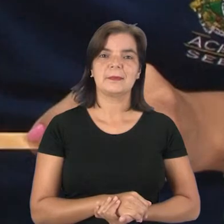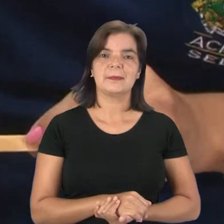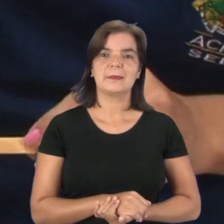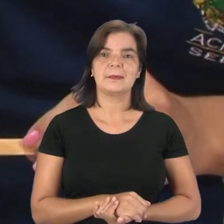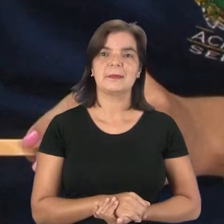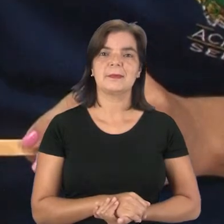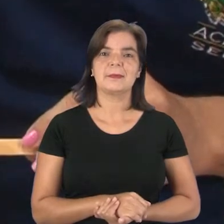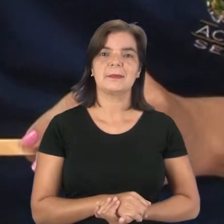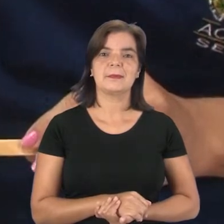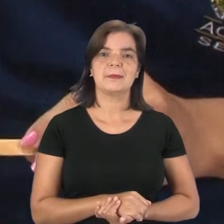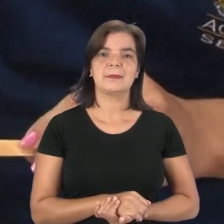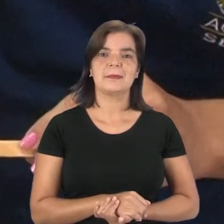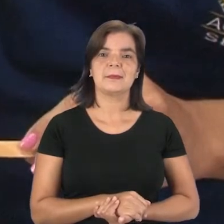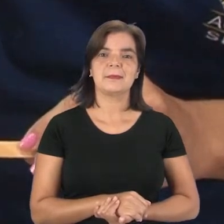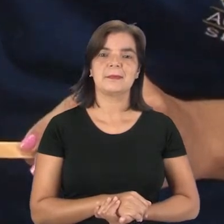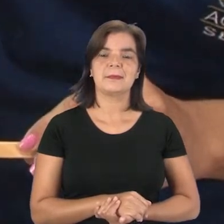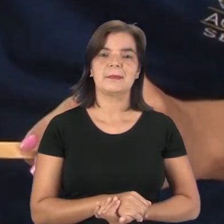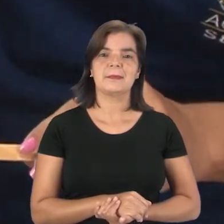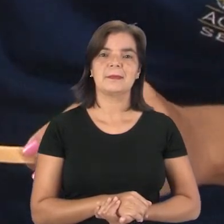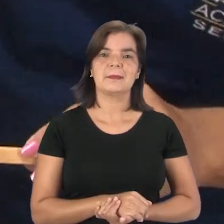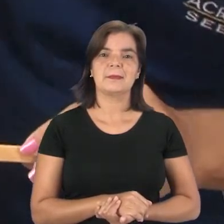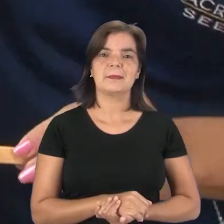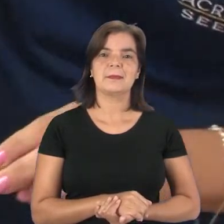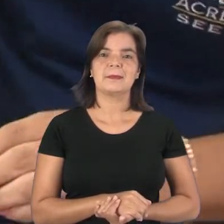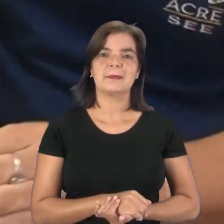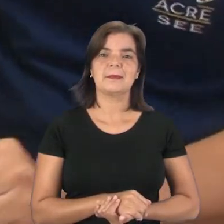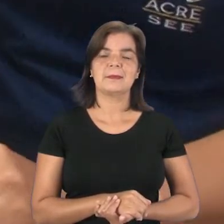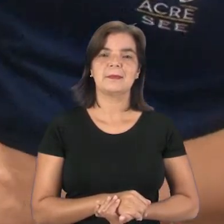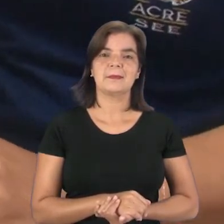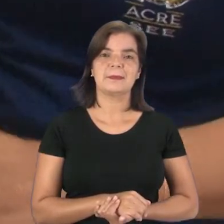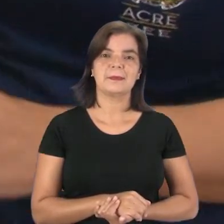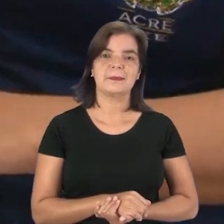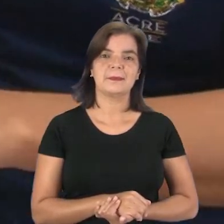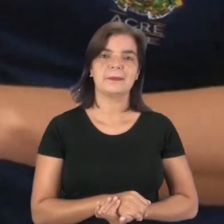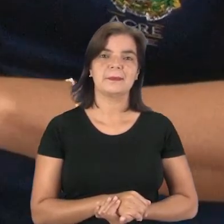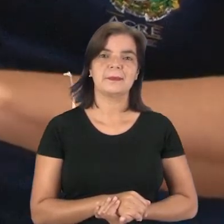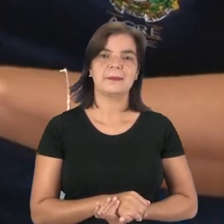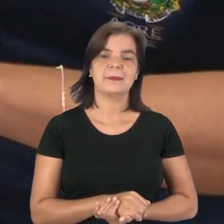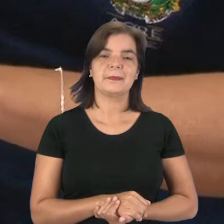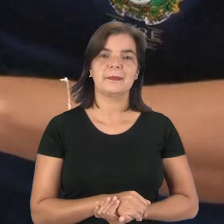pois nem a letra culpa